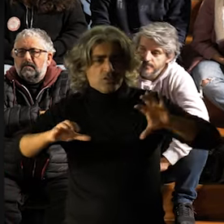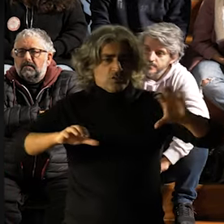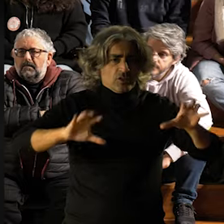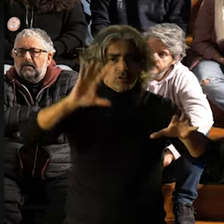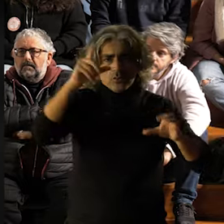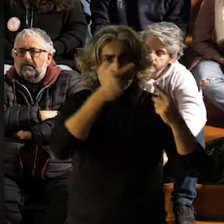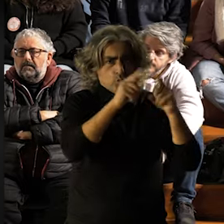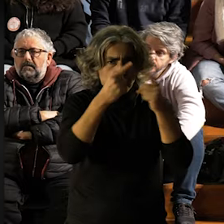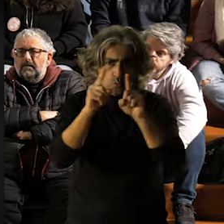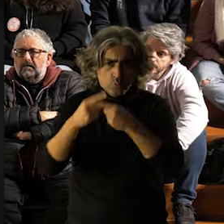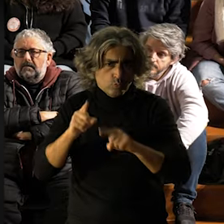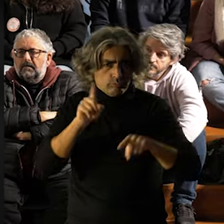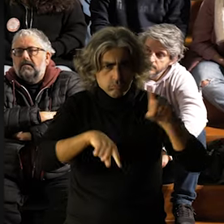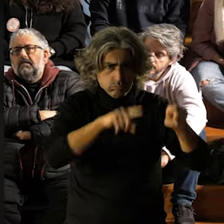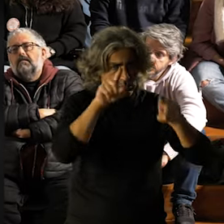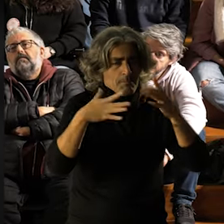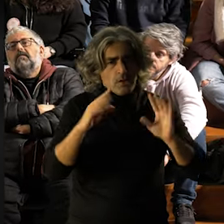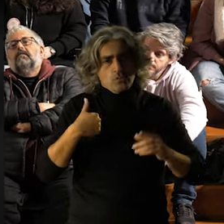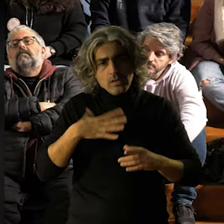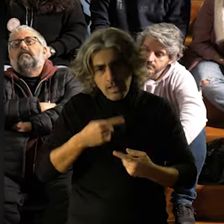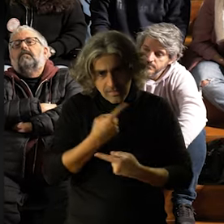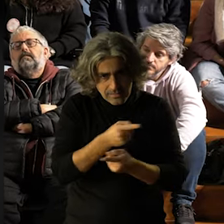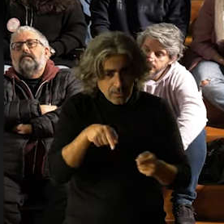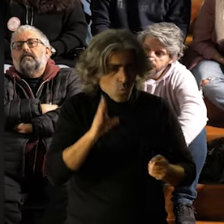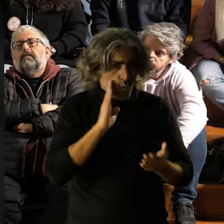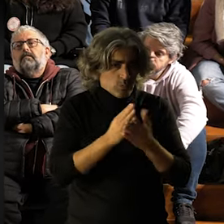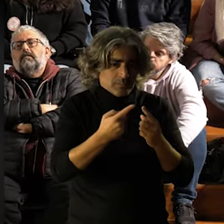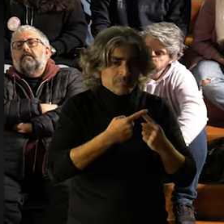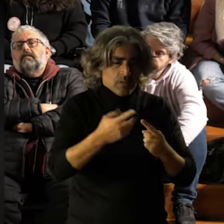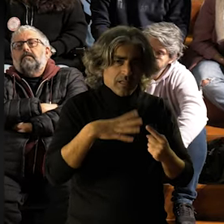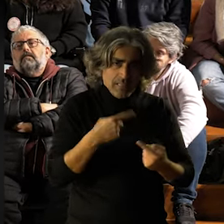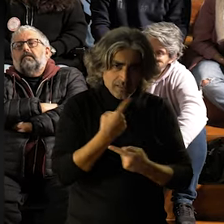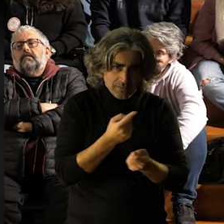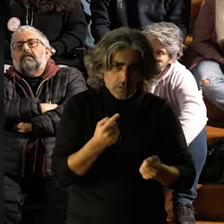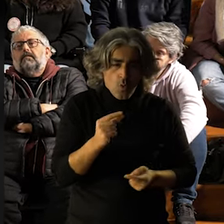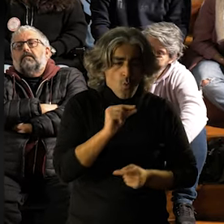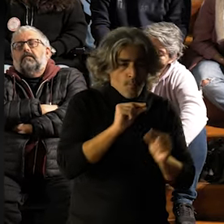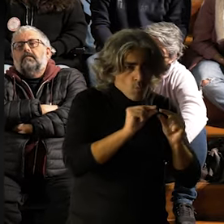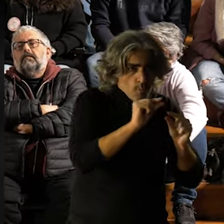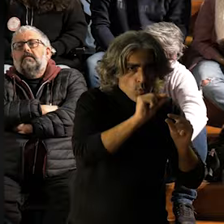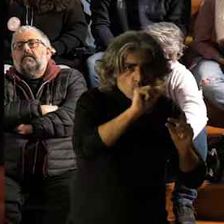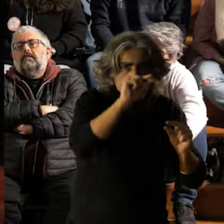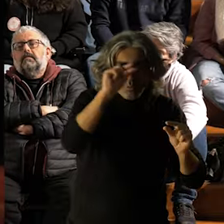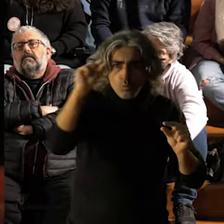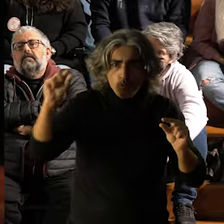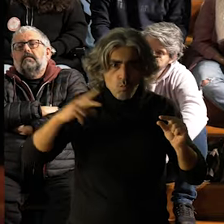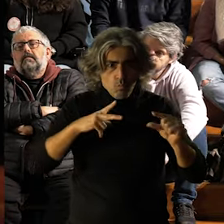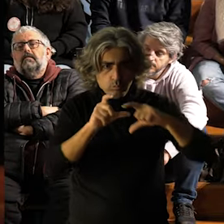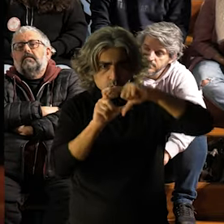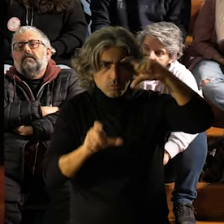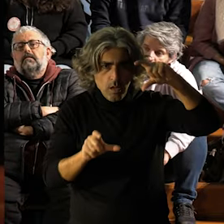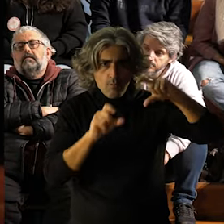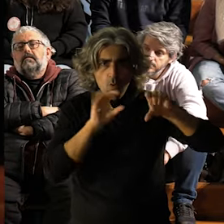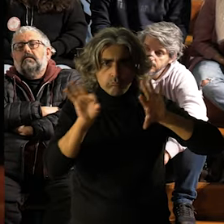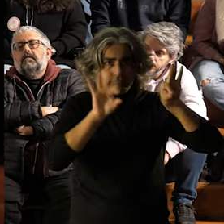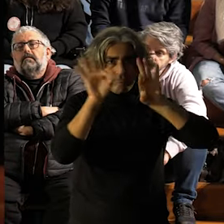E o que vos quero dizer, porque é muito importante nesta última semana, é que um pouco por todo o país, ou